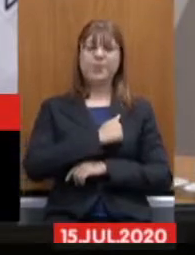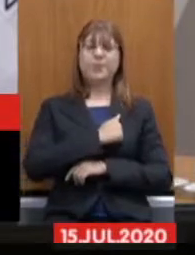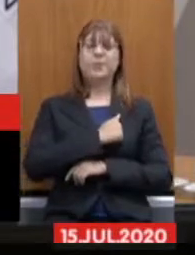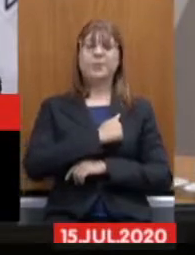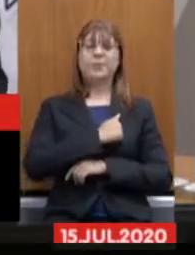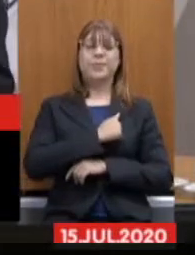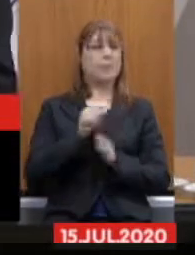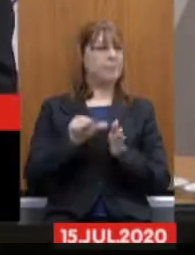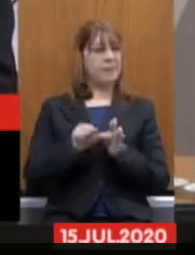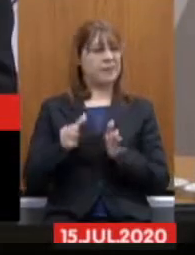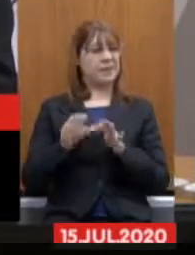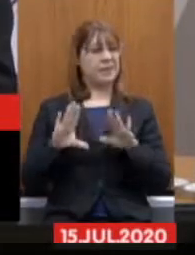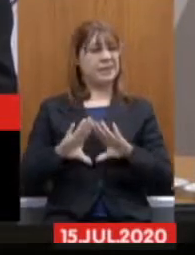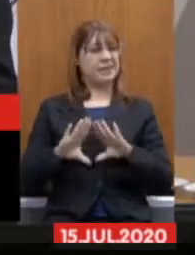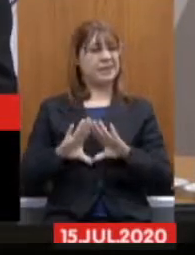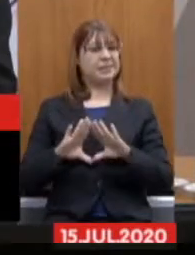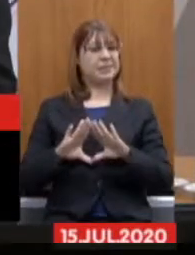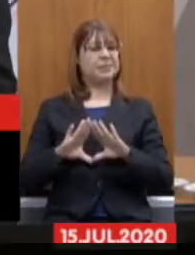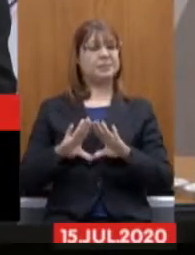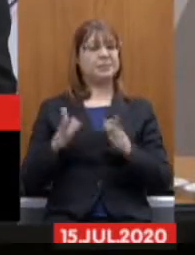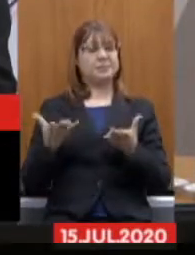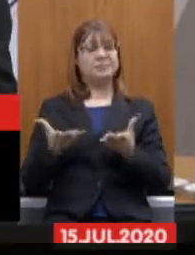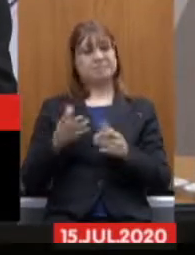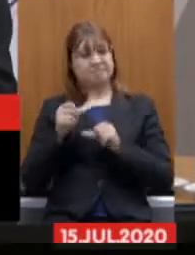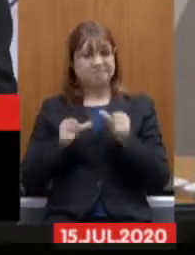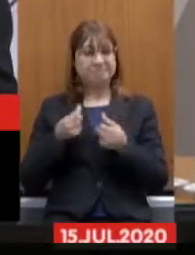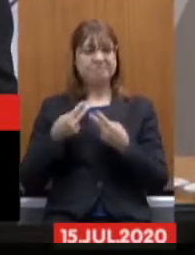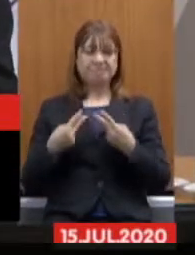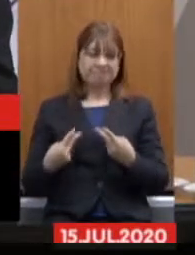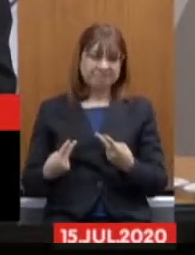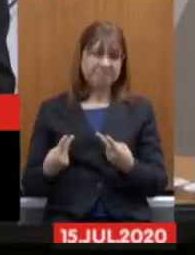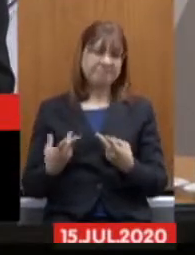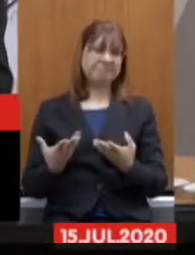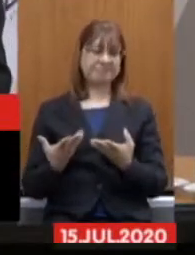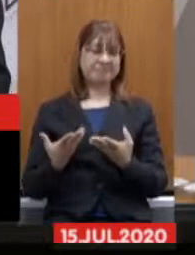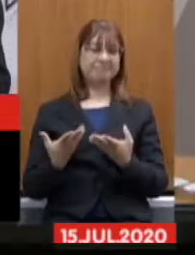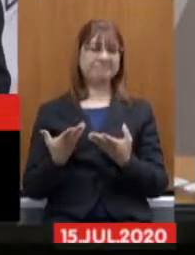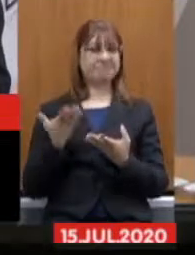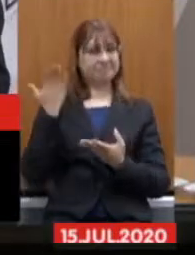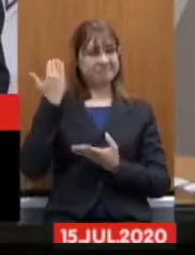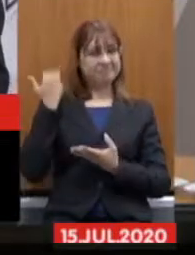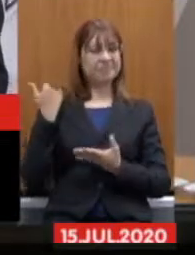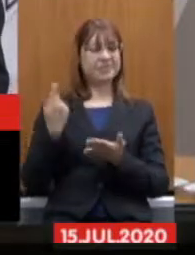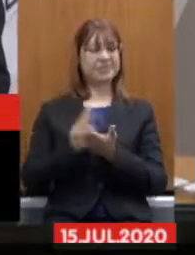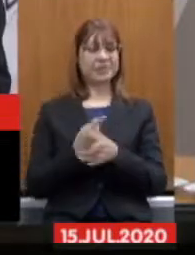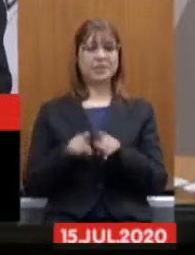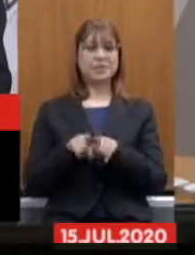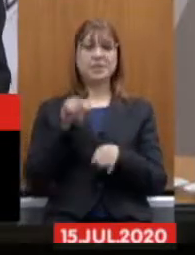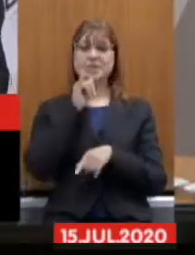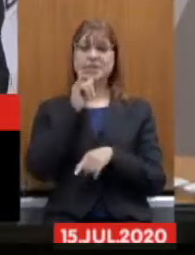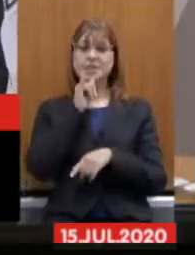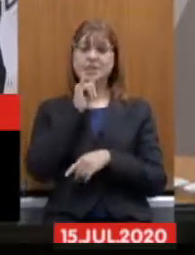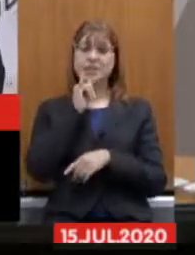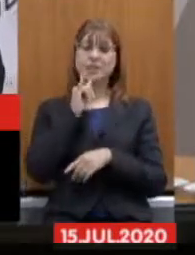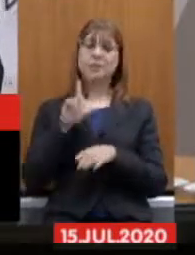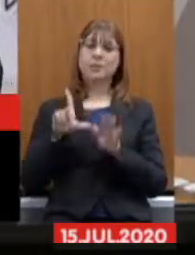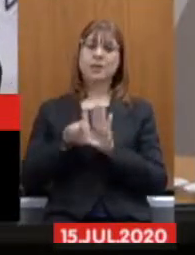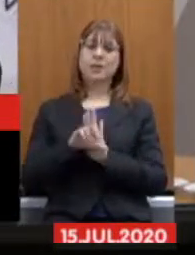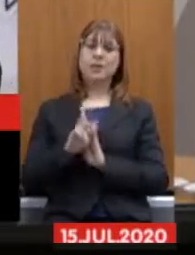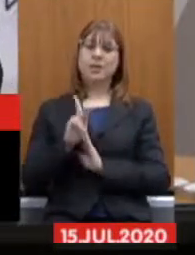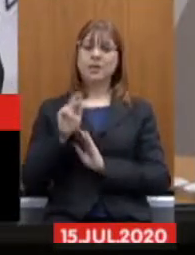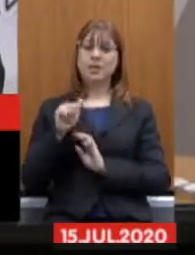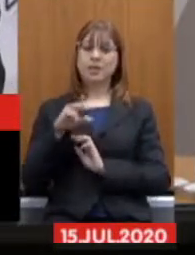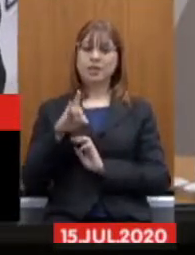da condução né o a gente já teve outros os exemplos disso por exemplo na questão da lei kandir que o